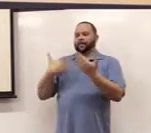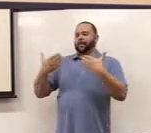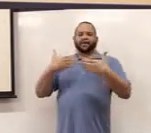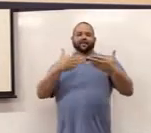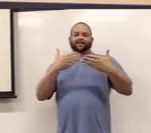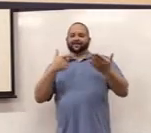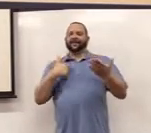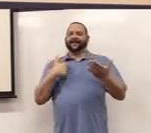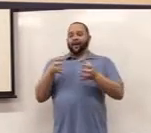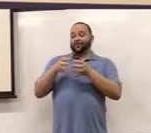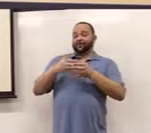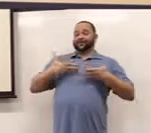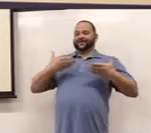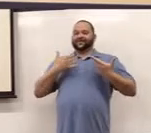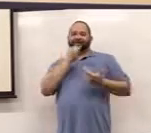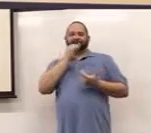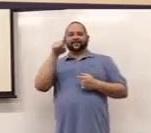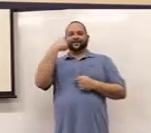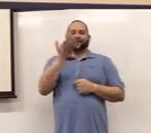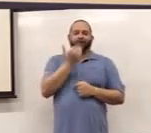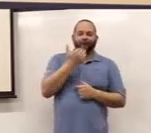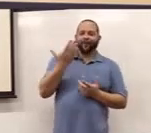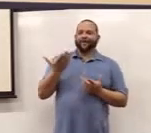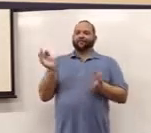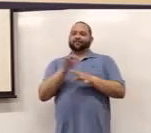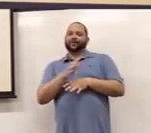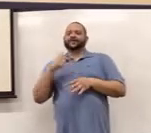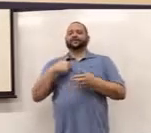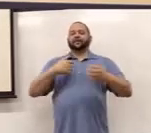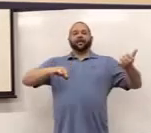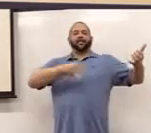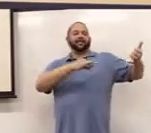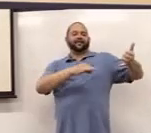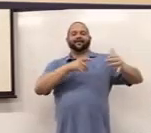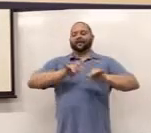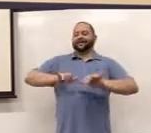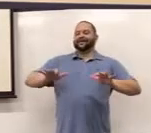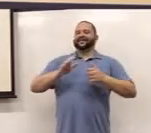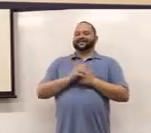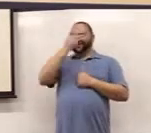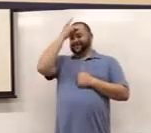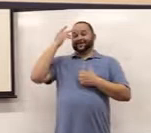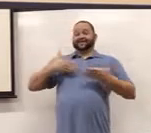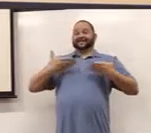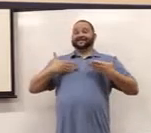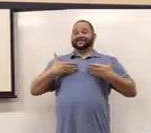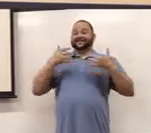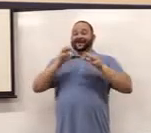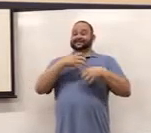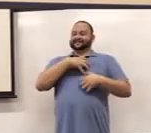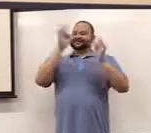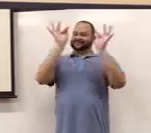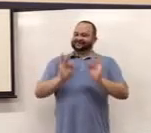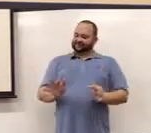gente se animar, né? Depois de um jantar, depois de uma coisa assim, a gente toca uma sonata, ou, né? A gente